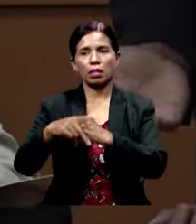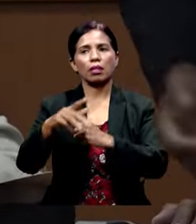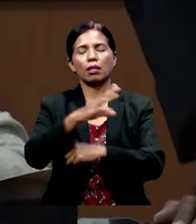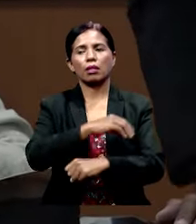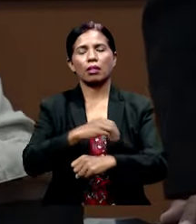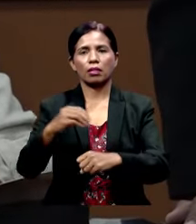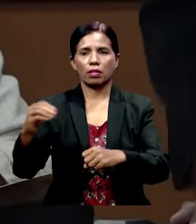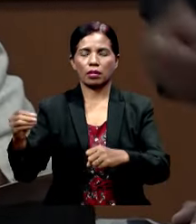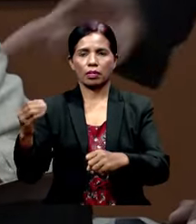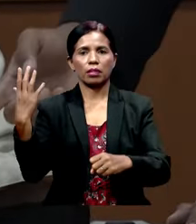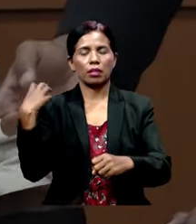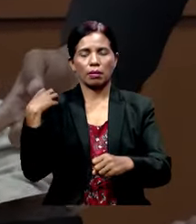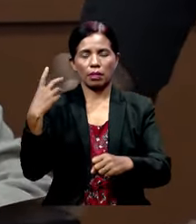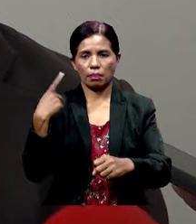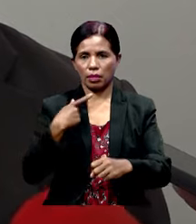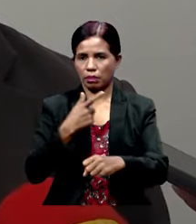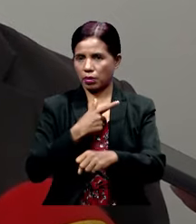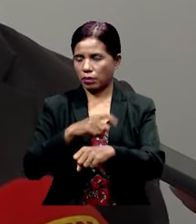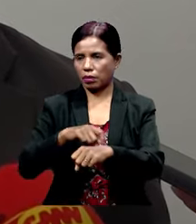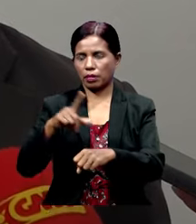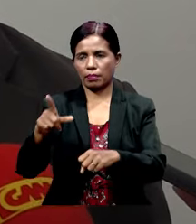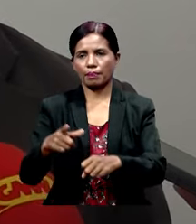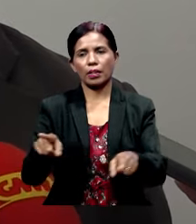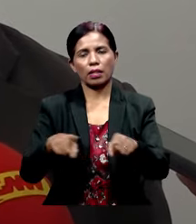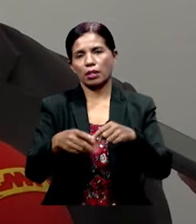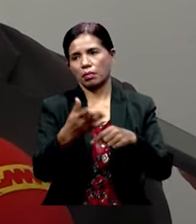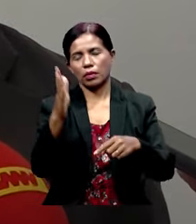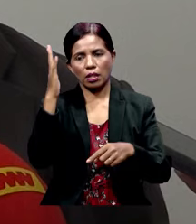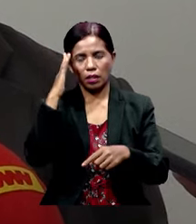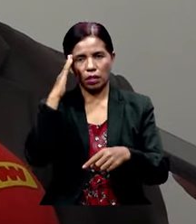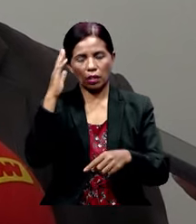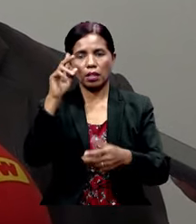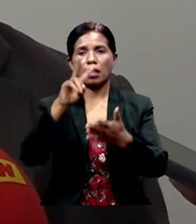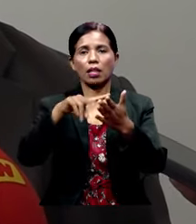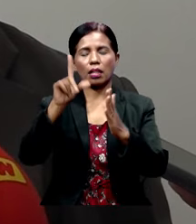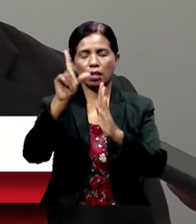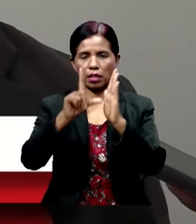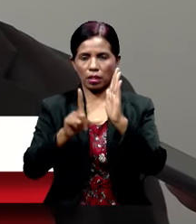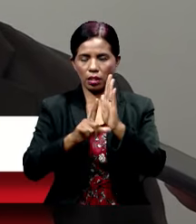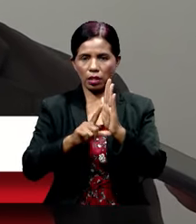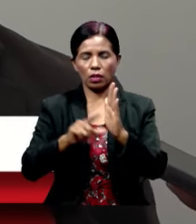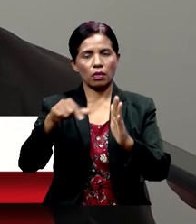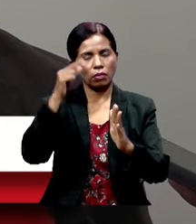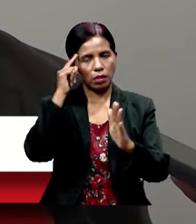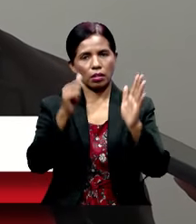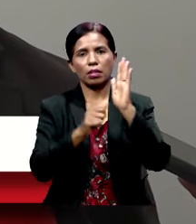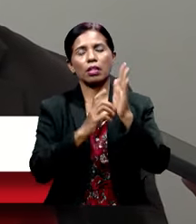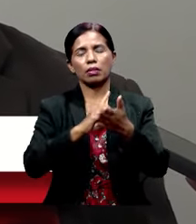E a sala conferência Parlamento Nacional. Tocei muito a resolução do governo e a semana que sobre a exoneração